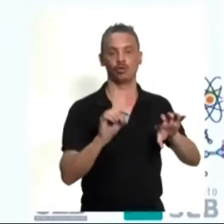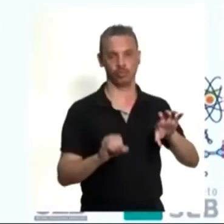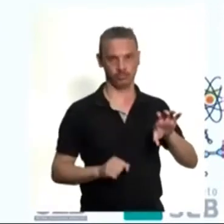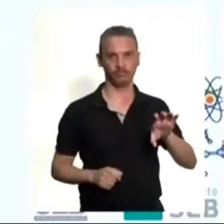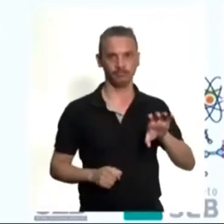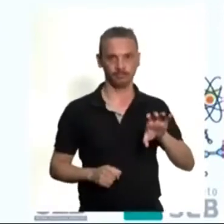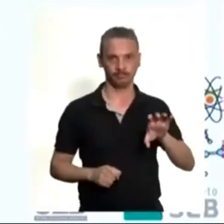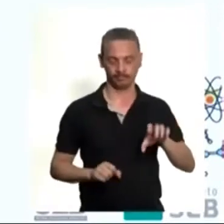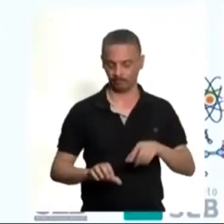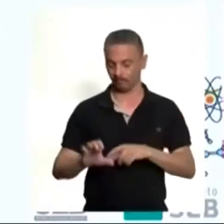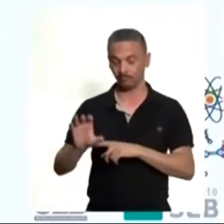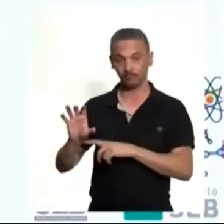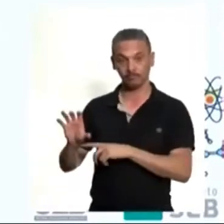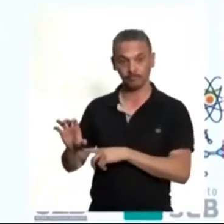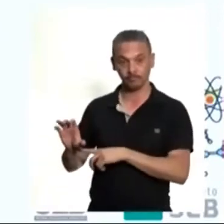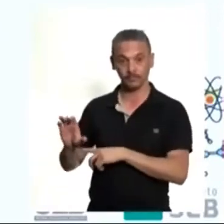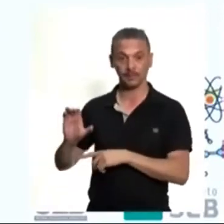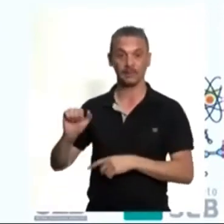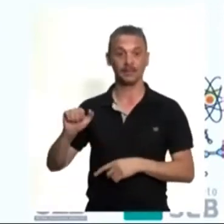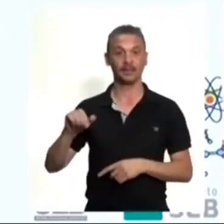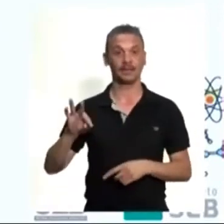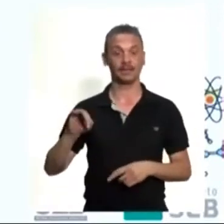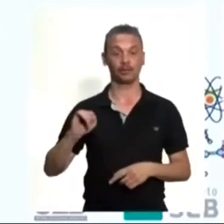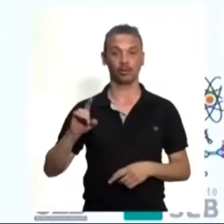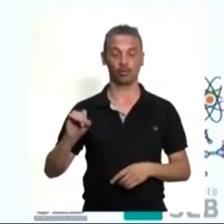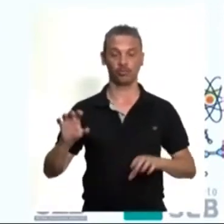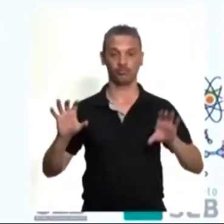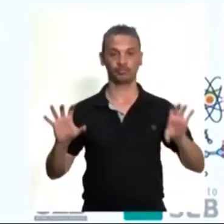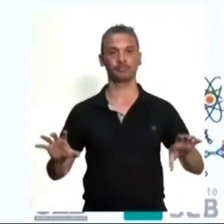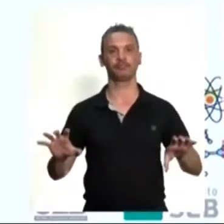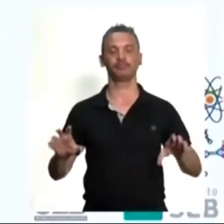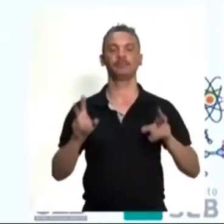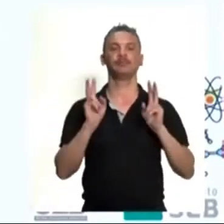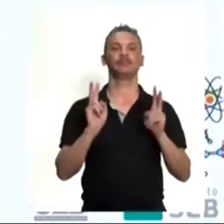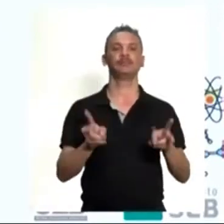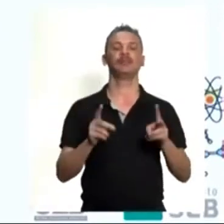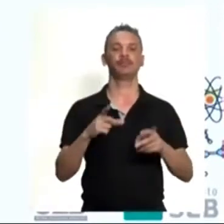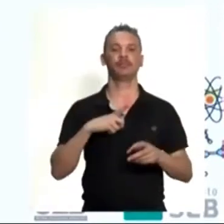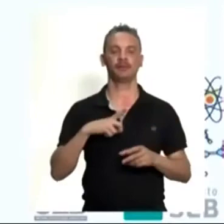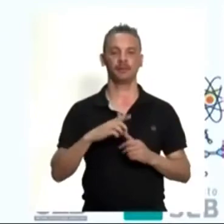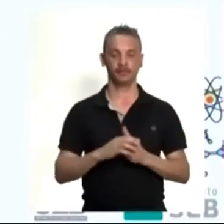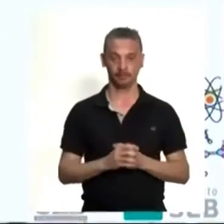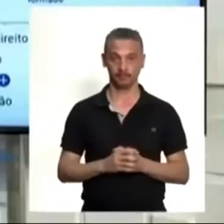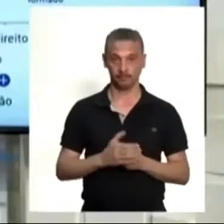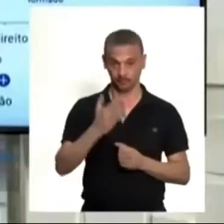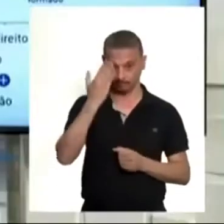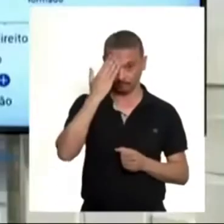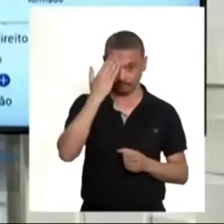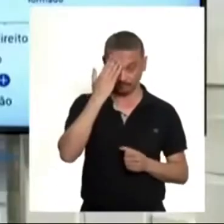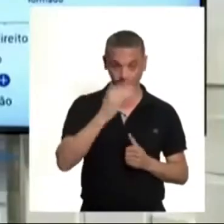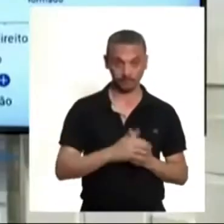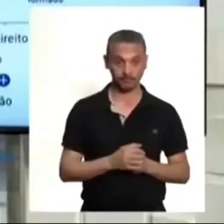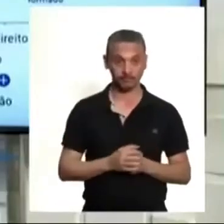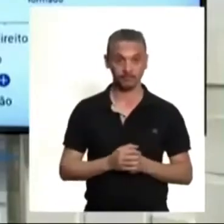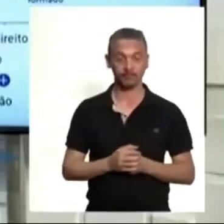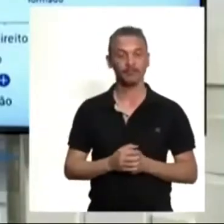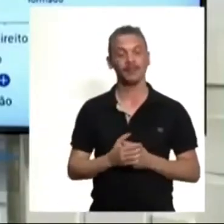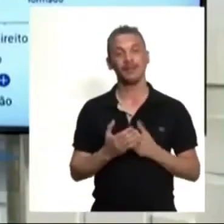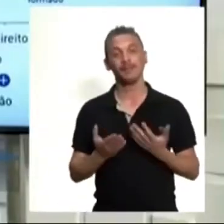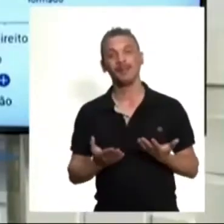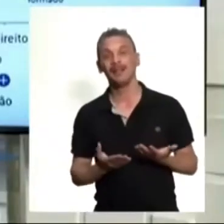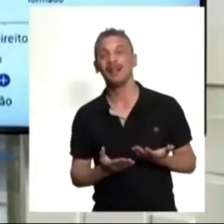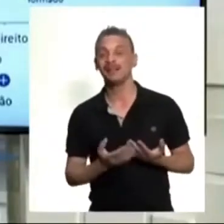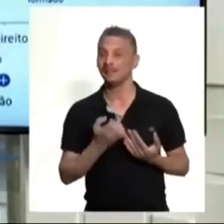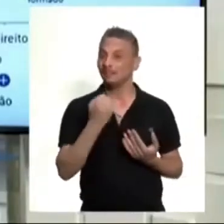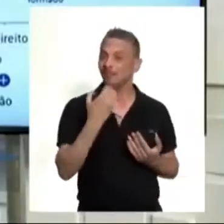na representação da pilha. E sempre do lado direito a gente coloca o cátodo, desse jeito que a gente representa. Você falou, René, tudo bem, mas a